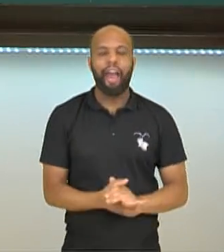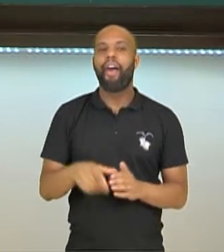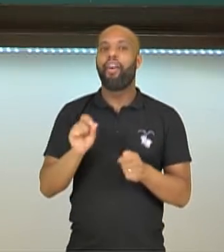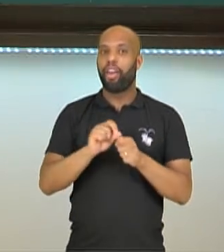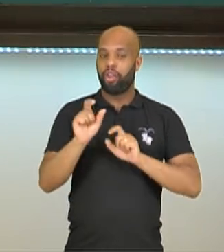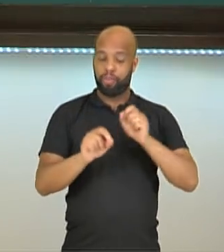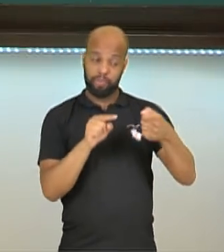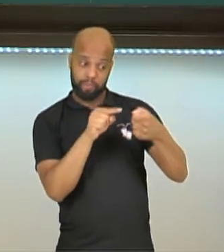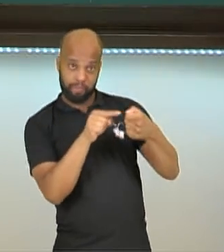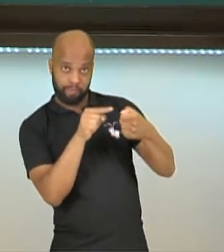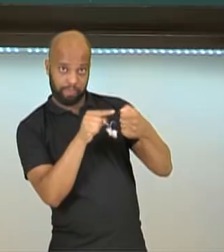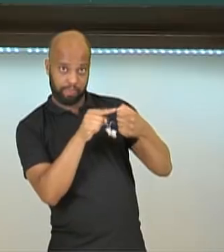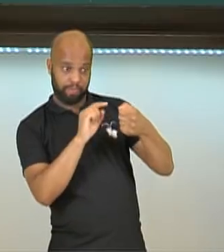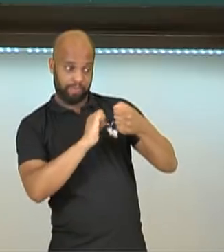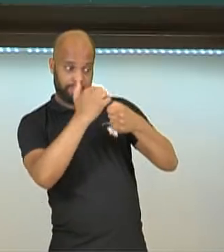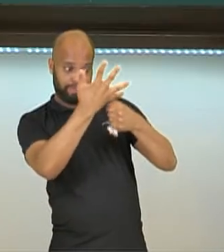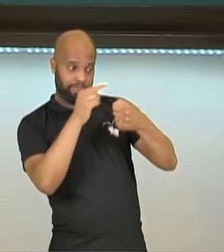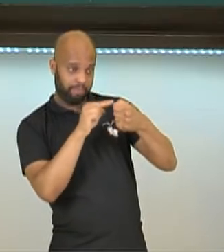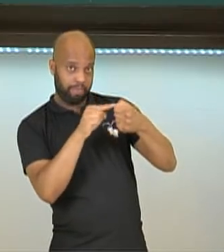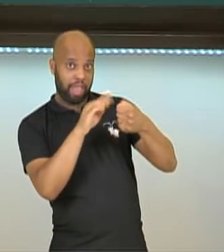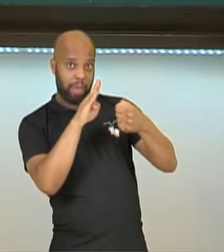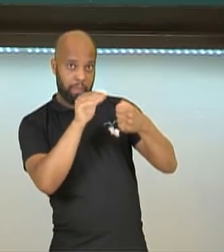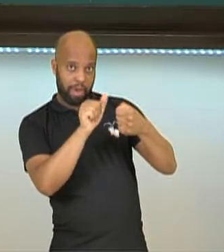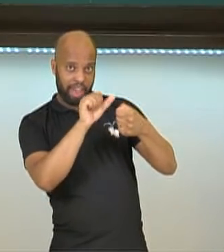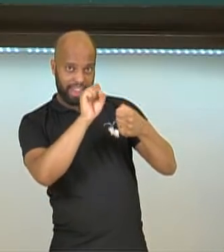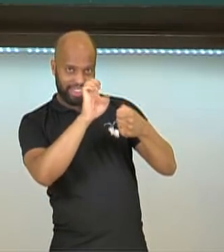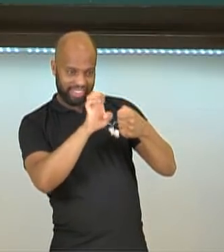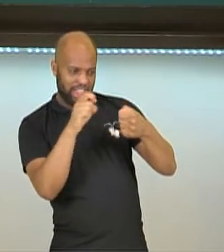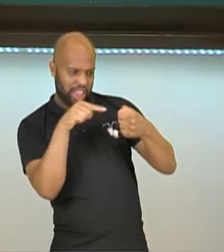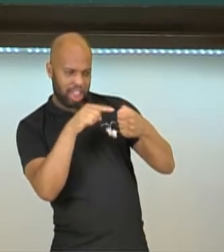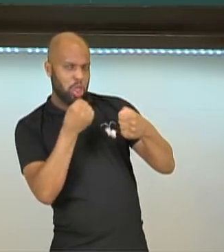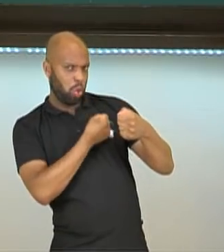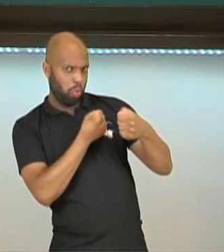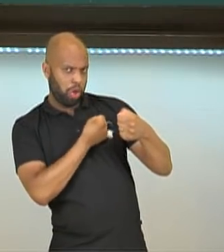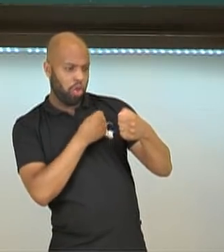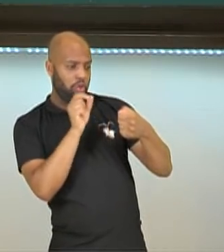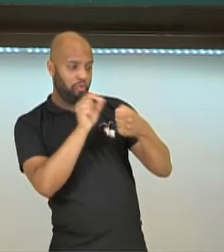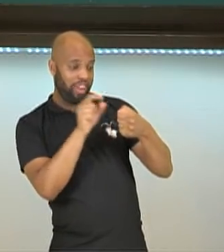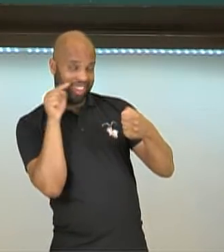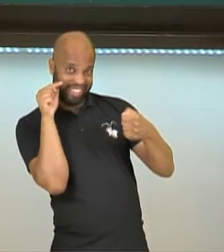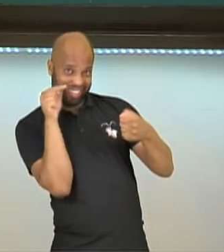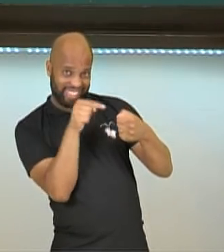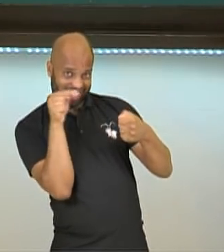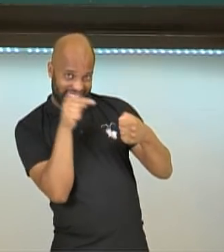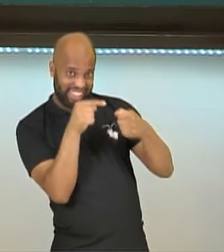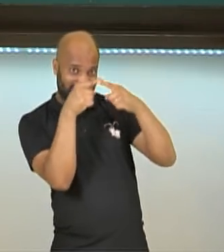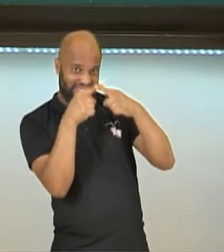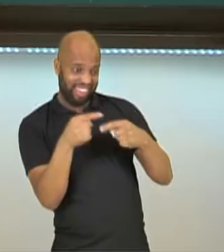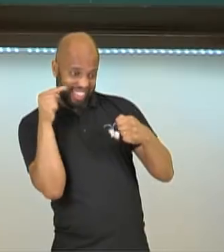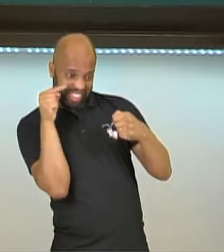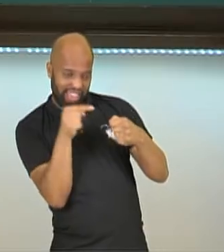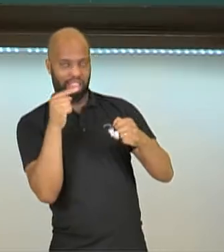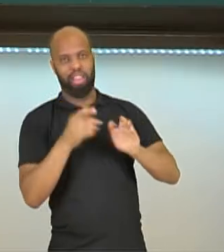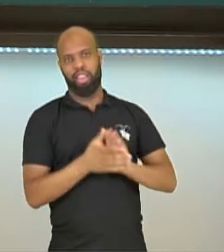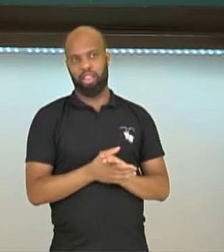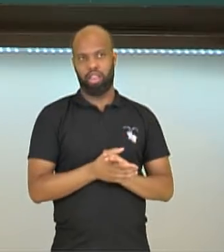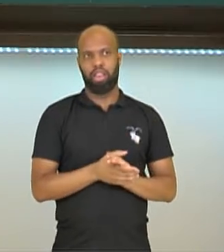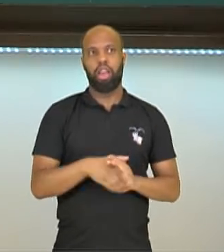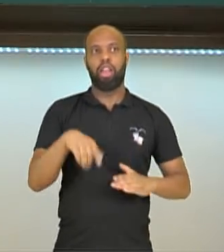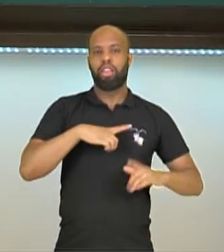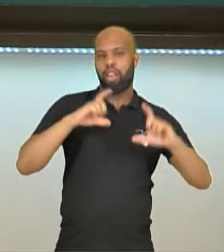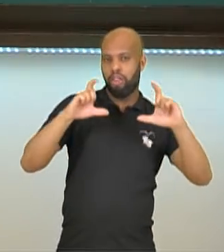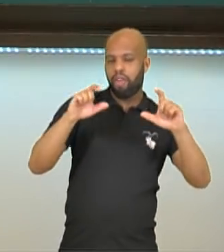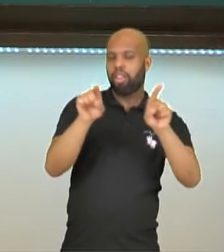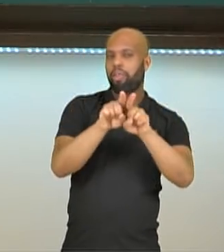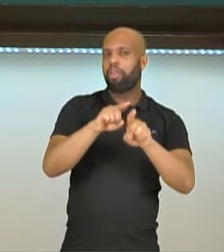pega a base, vai multiplicar ela por ela mesma, tá bom? Vamos cuidar aqui com que eu coloquei os parênteses, coloquei os sinais